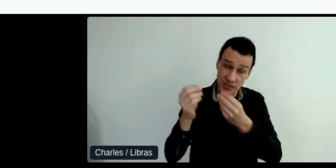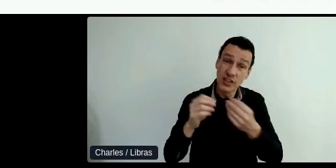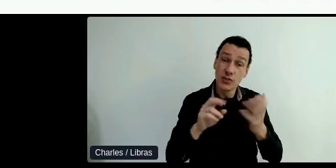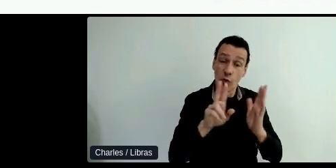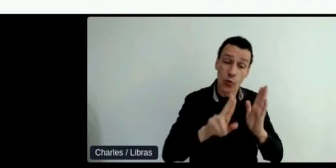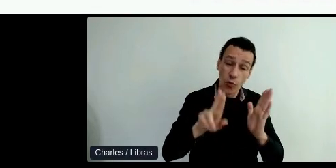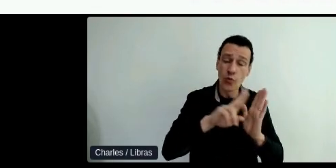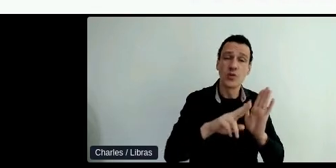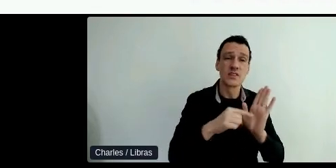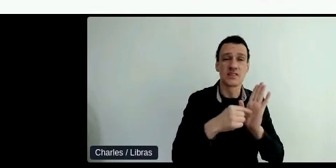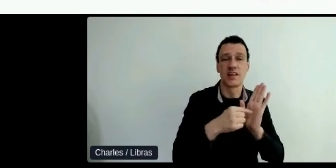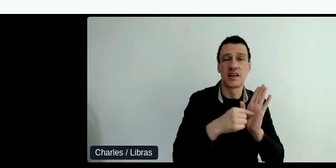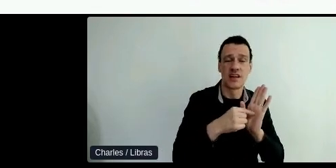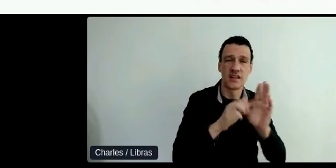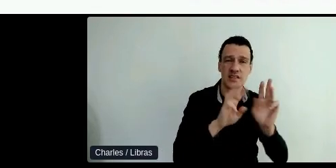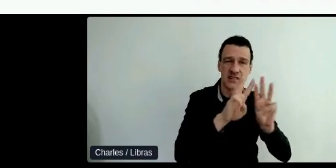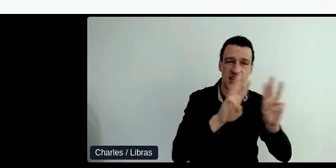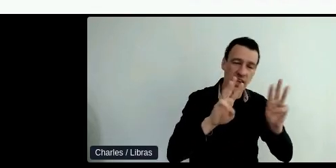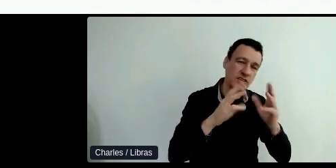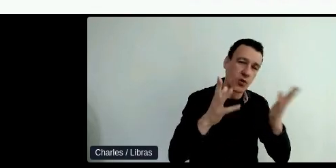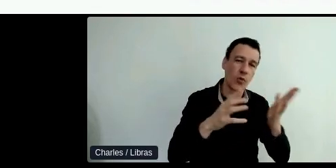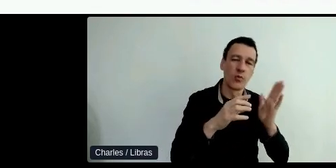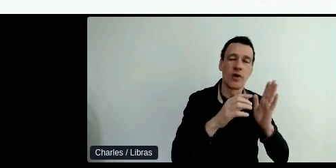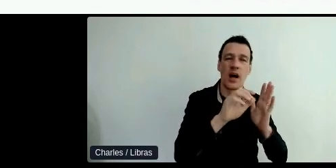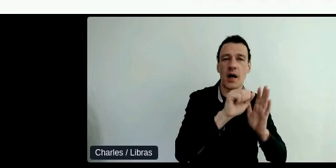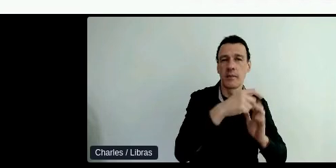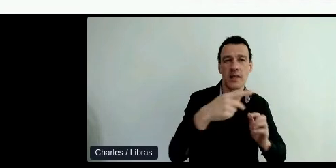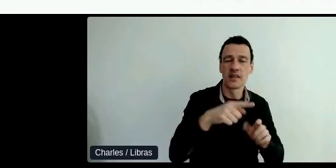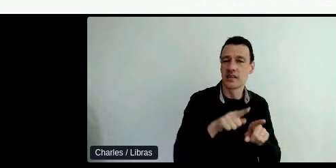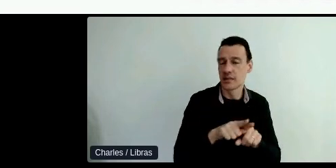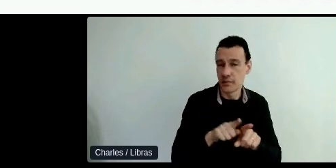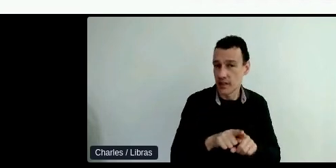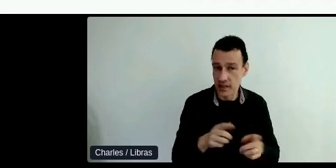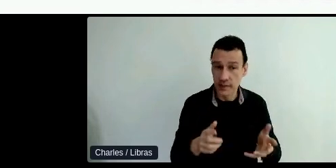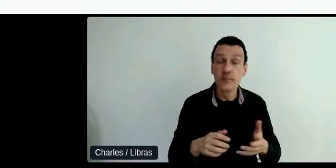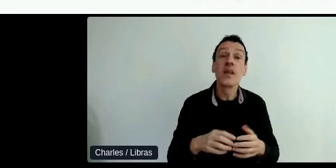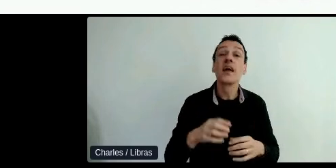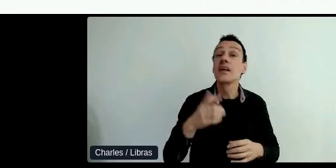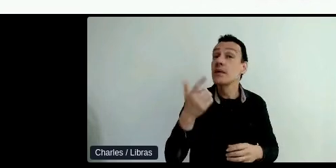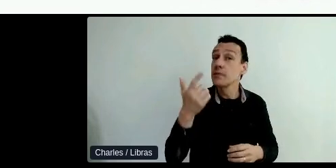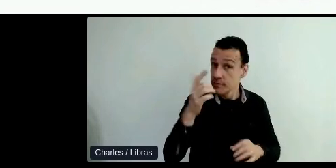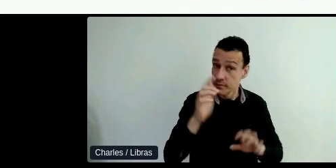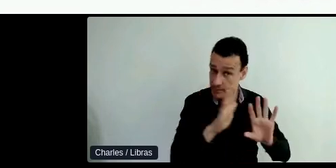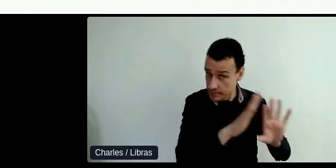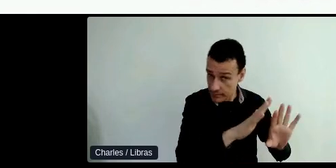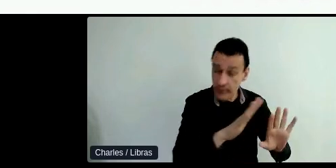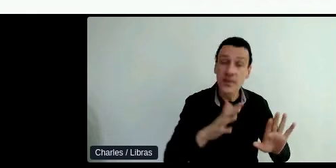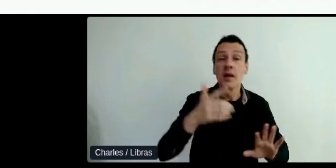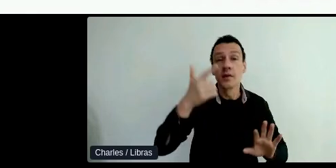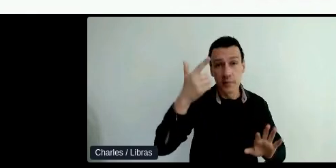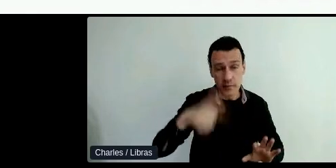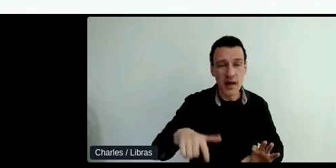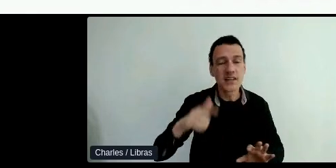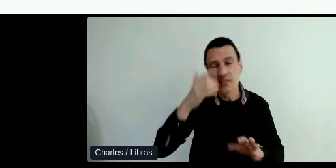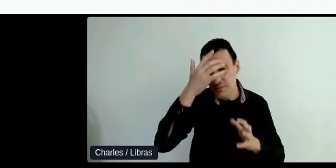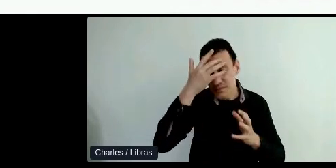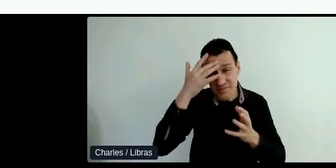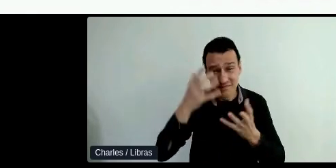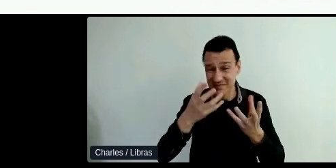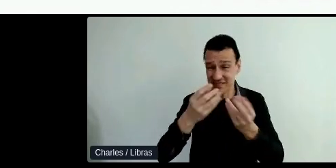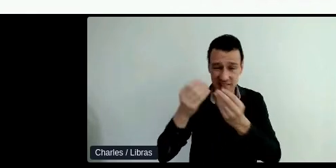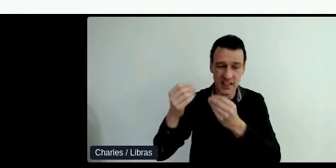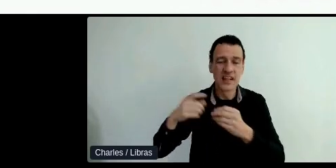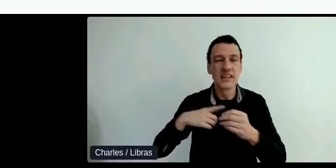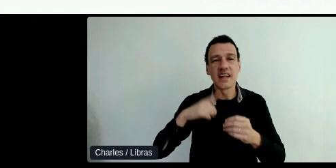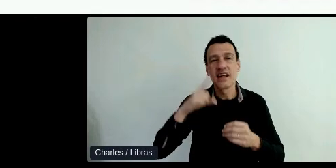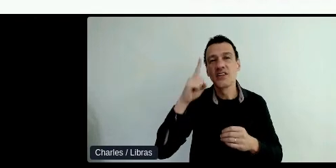da deficiência visual, aí engloba aí também as pessoas que têm dificuldade motora, deficiência auditiva.